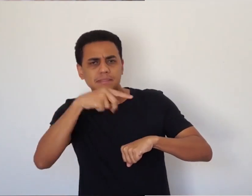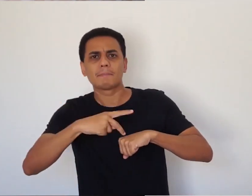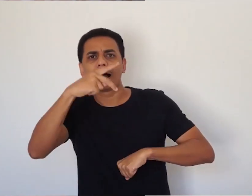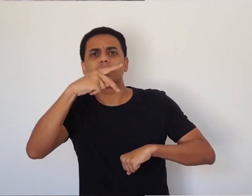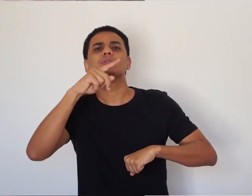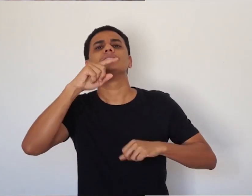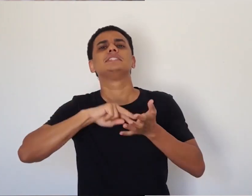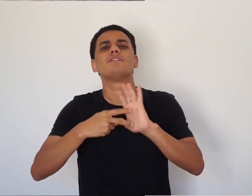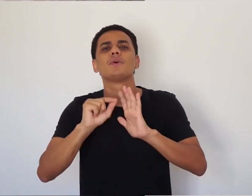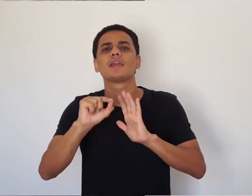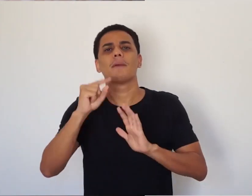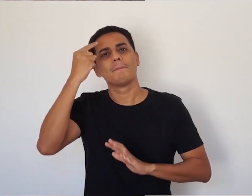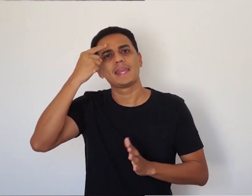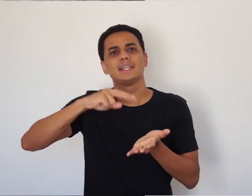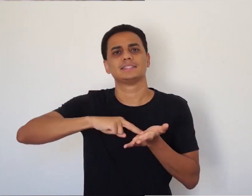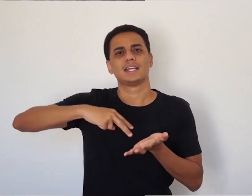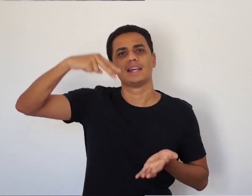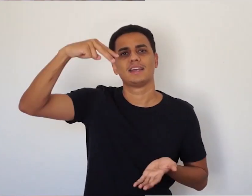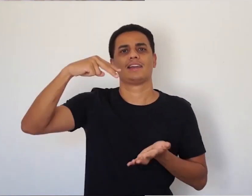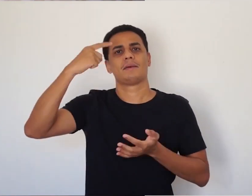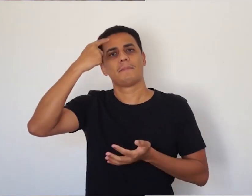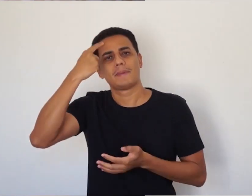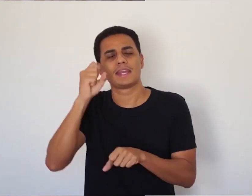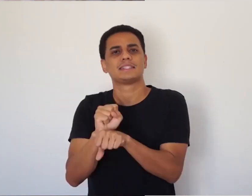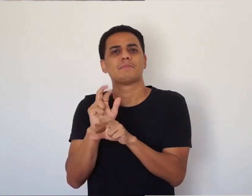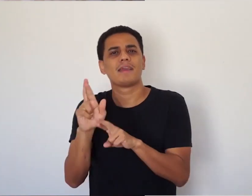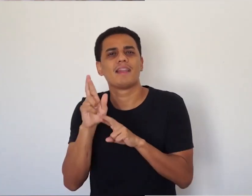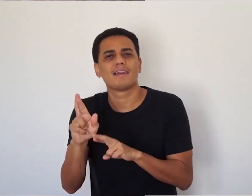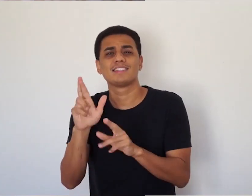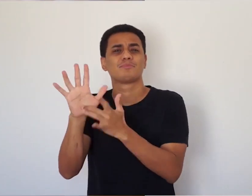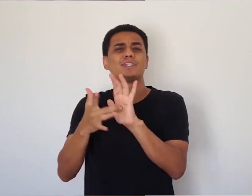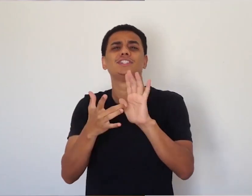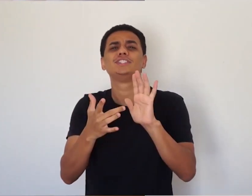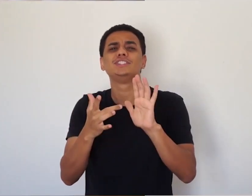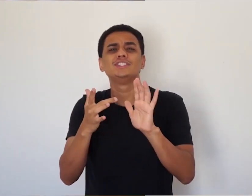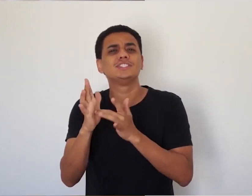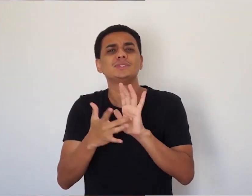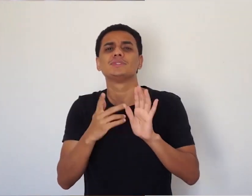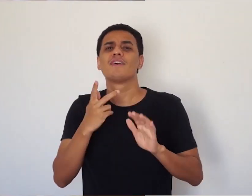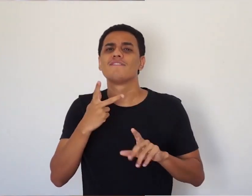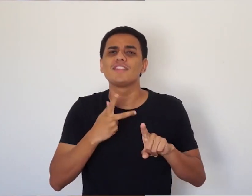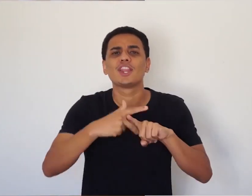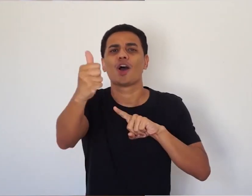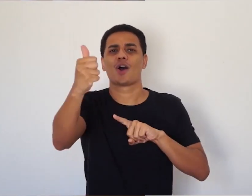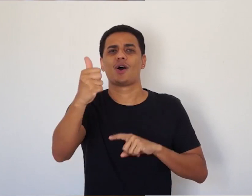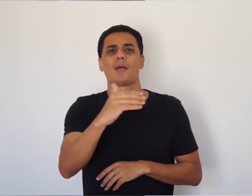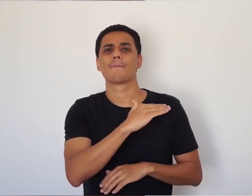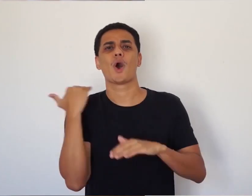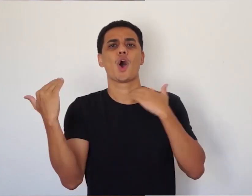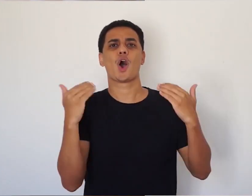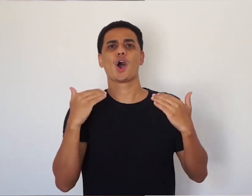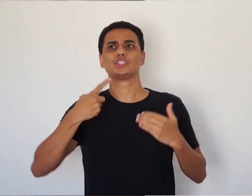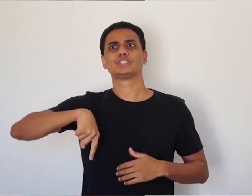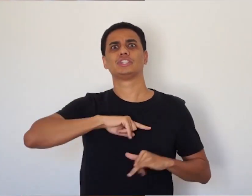em esperança, porque a minha esperança e a sua esperança é num Deus vivo, real, que venceu a morte e que